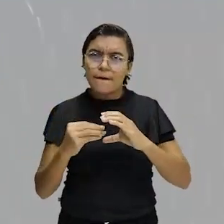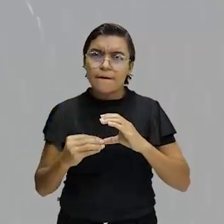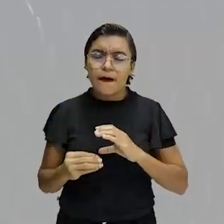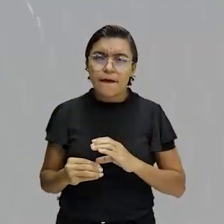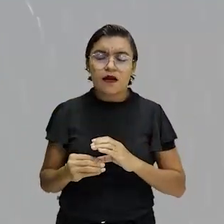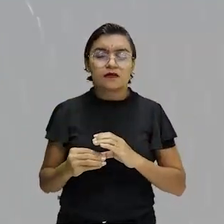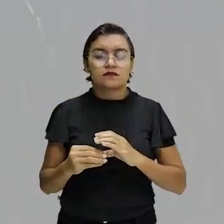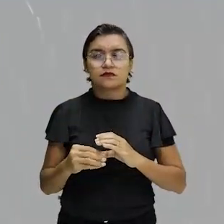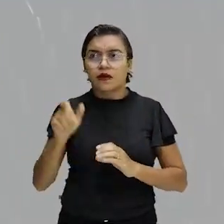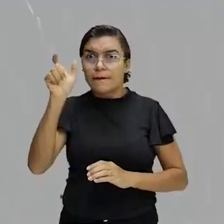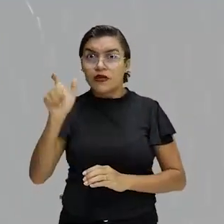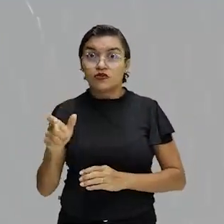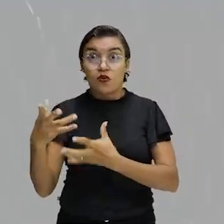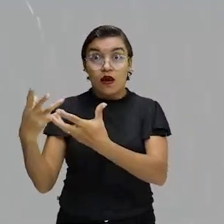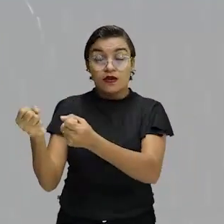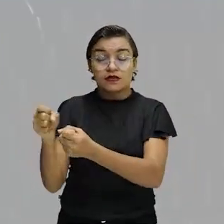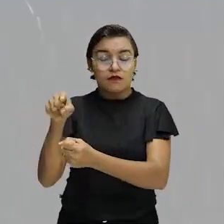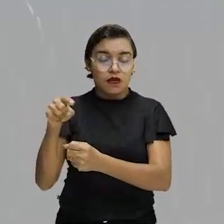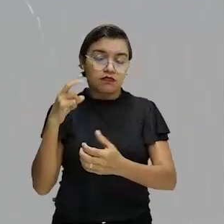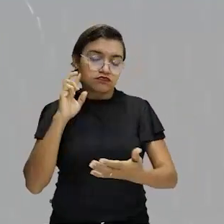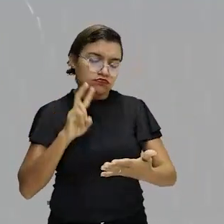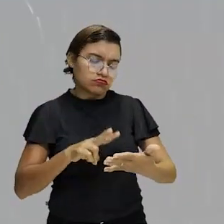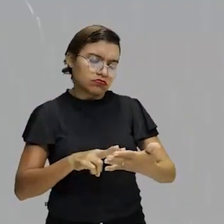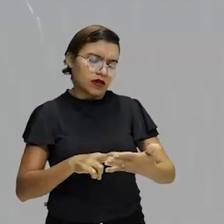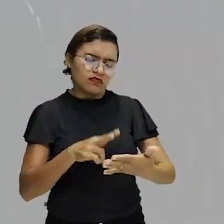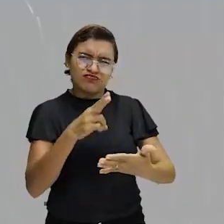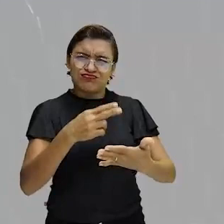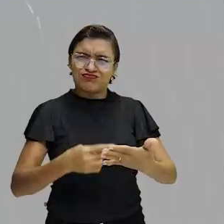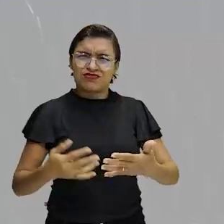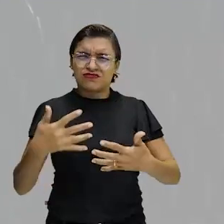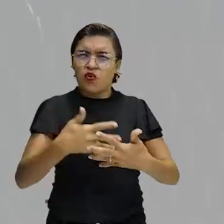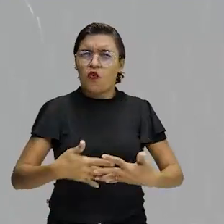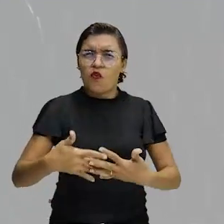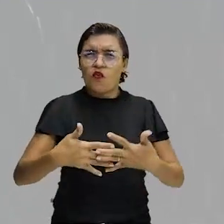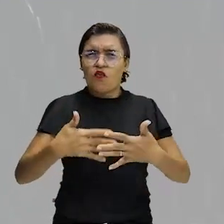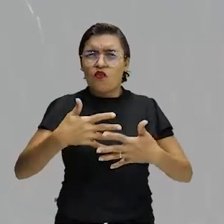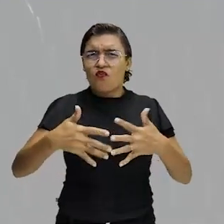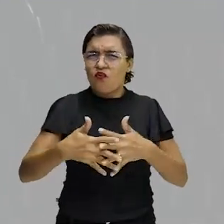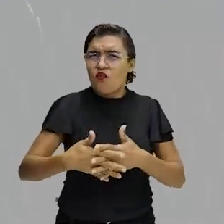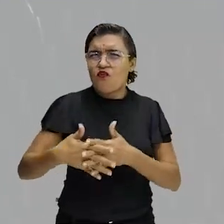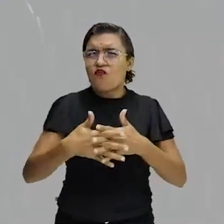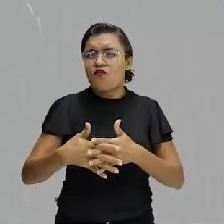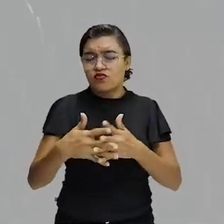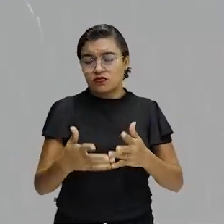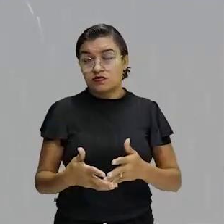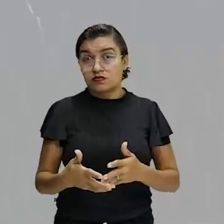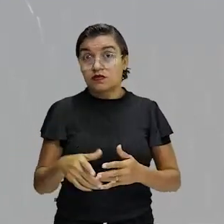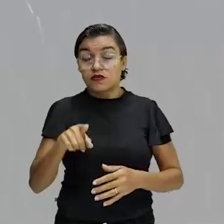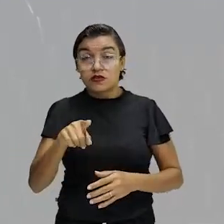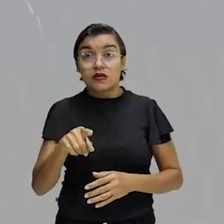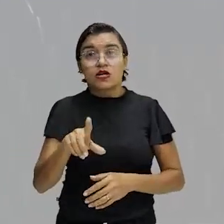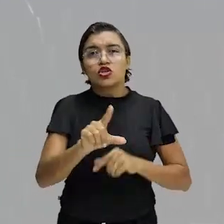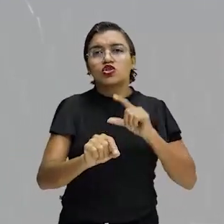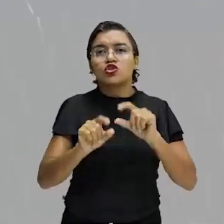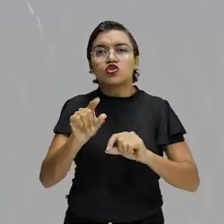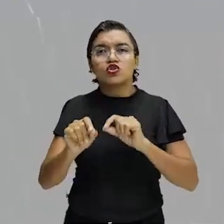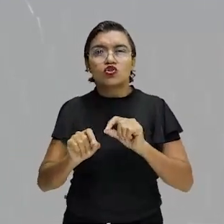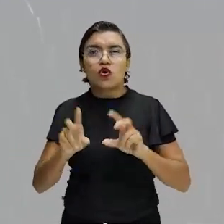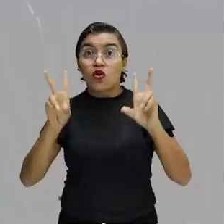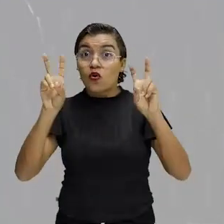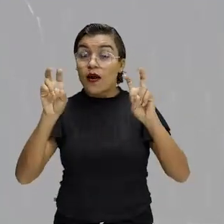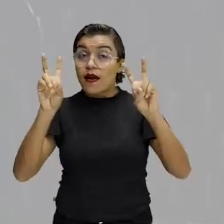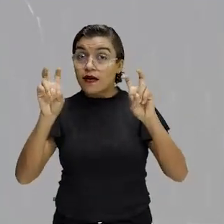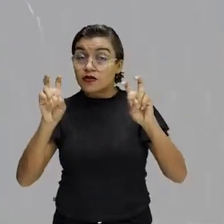assuntos diferentes. Então, a dica aqui é, escreva um e-mail para cada assunto ou vai agrupando aqueles que tenham